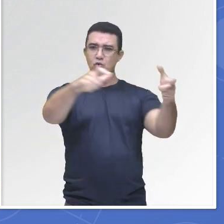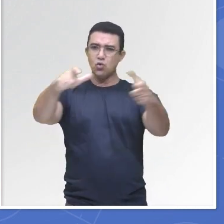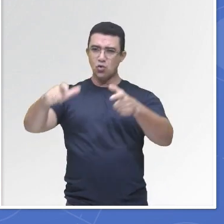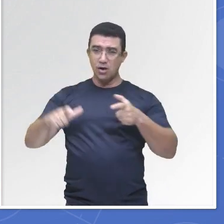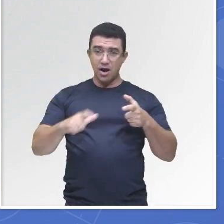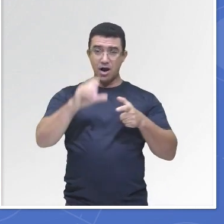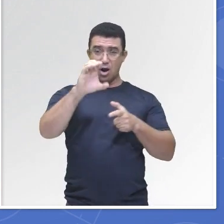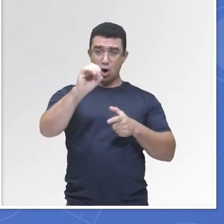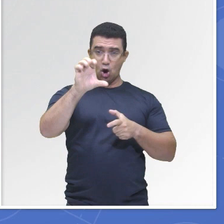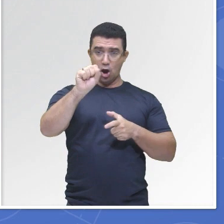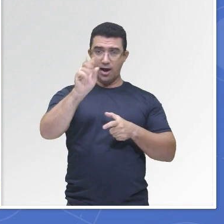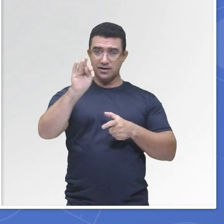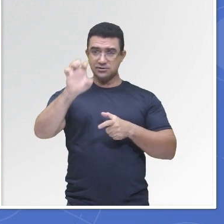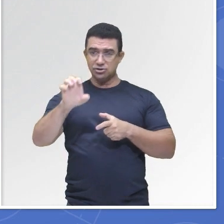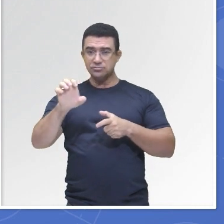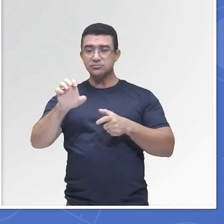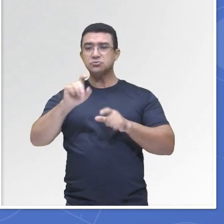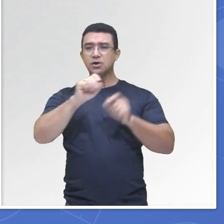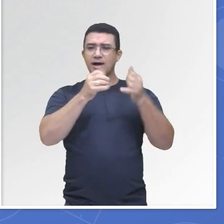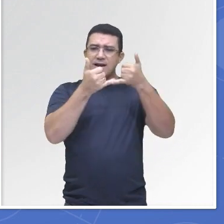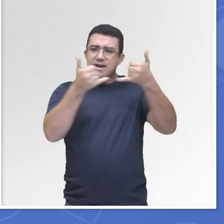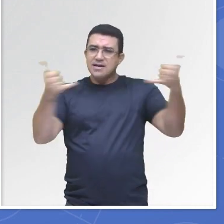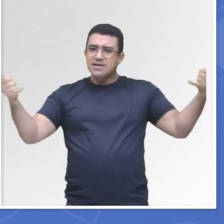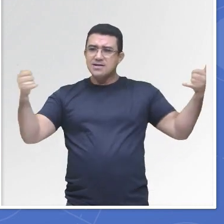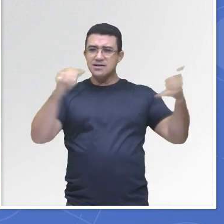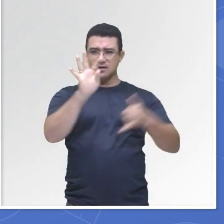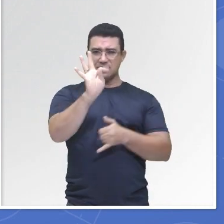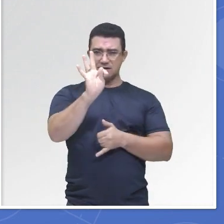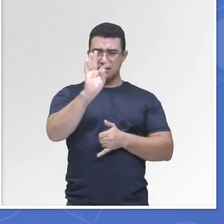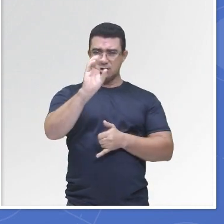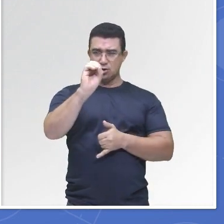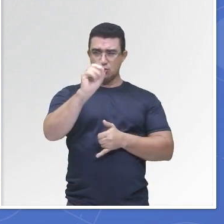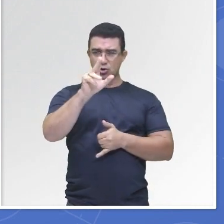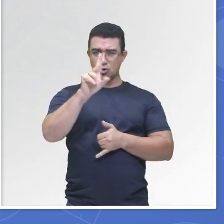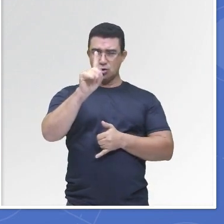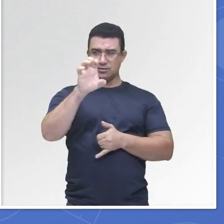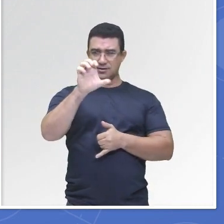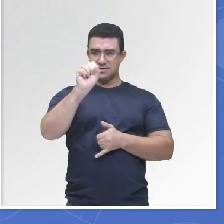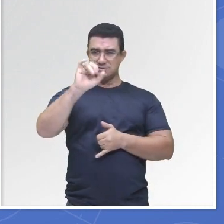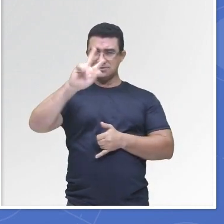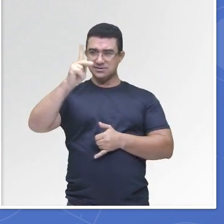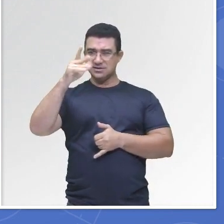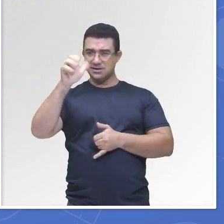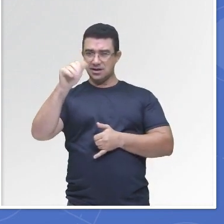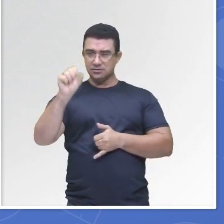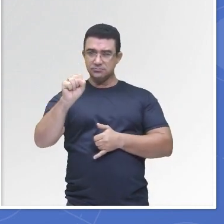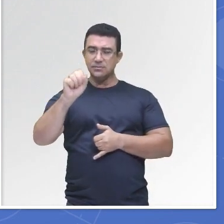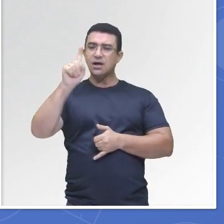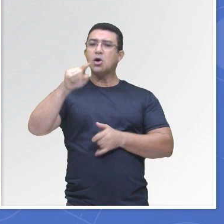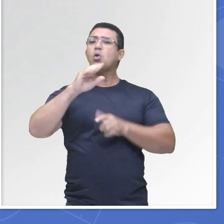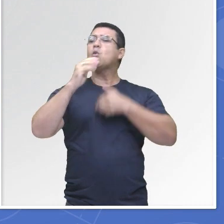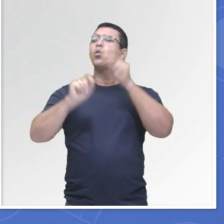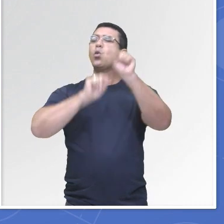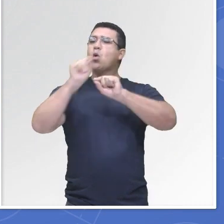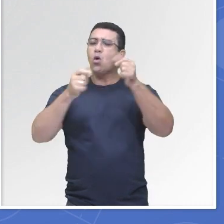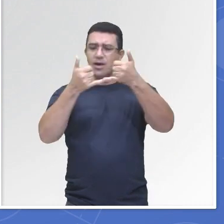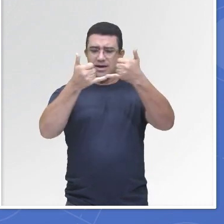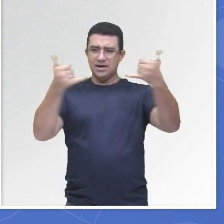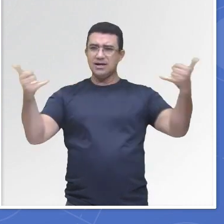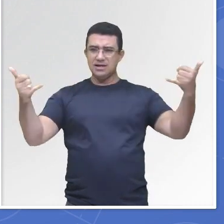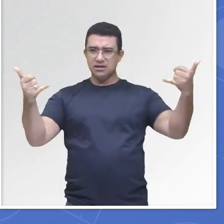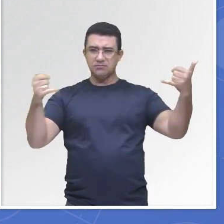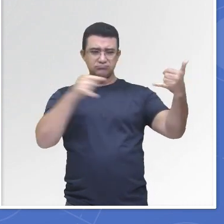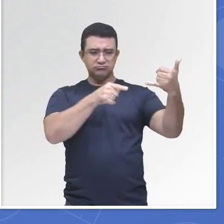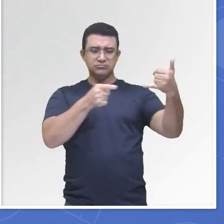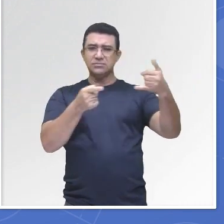de Tordesilhas. Traduzindo aqui para um bom português, sabe a linha de divisão que eles deveriam ficar até ali? Olhem aqui para